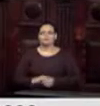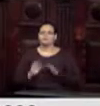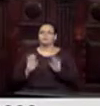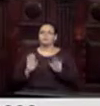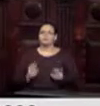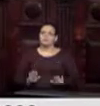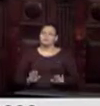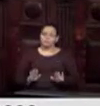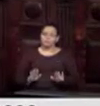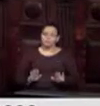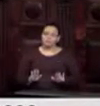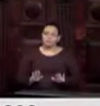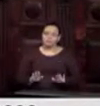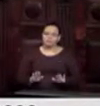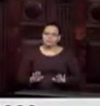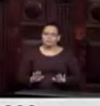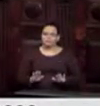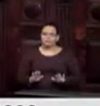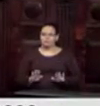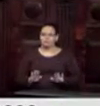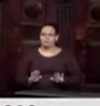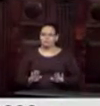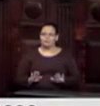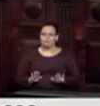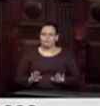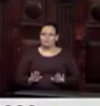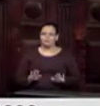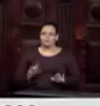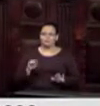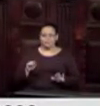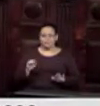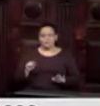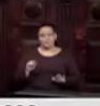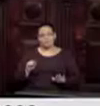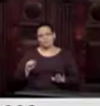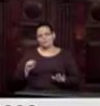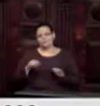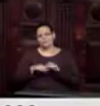Mas, obviamente, que guardava